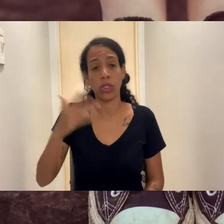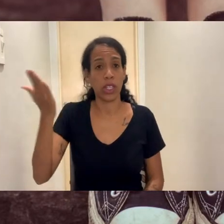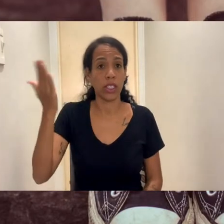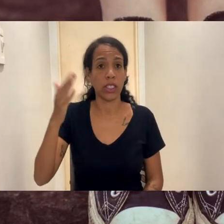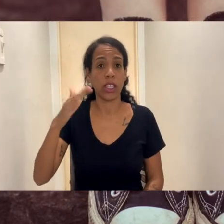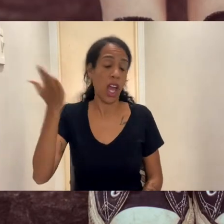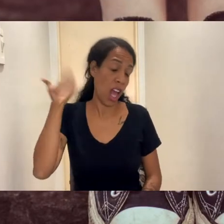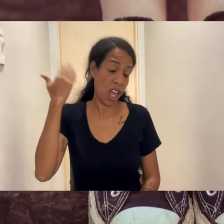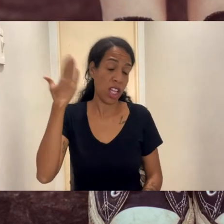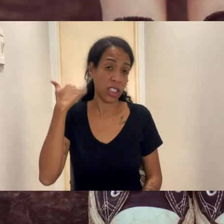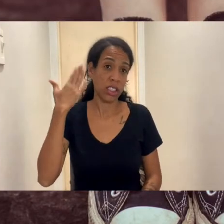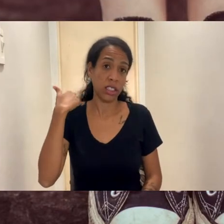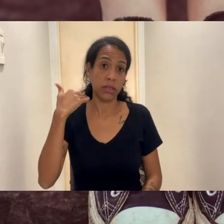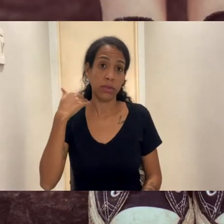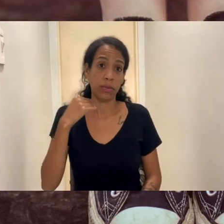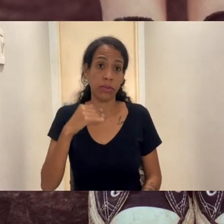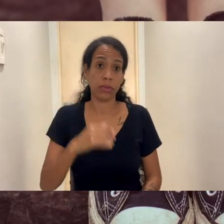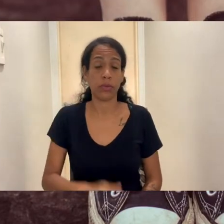mais tempo atrás,